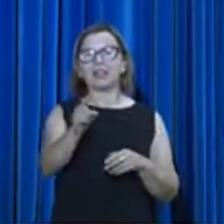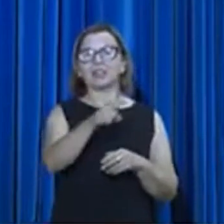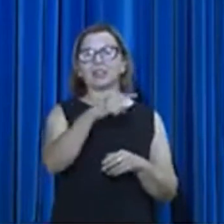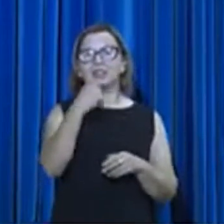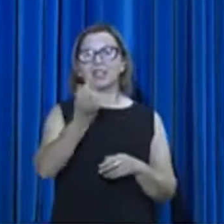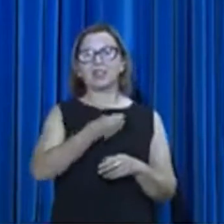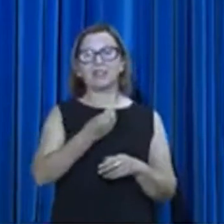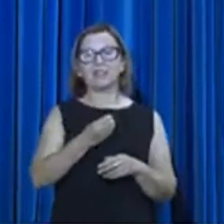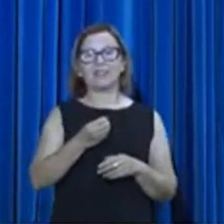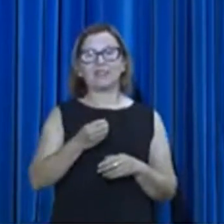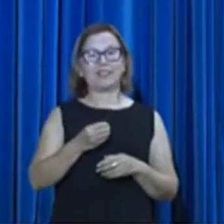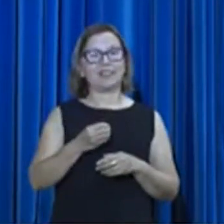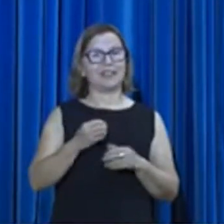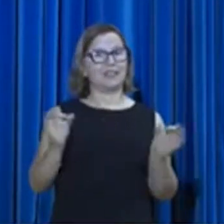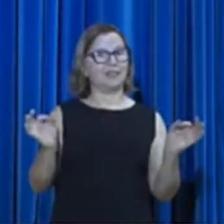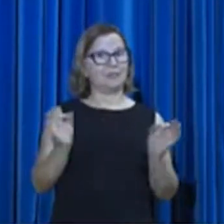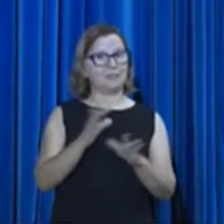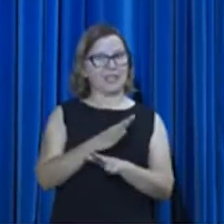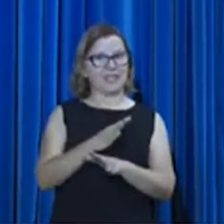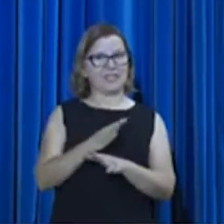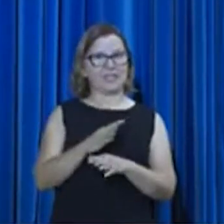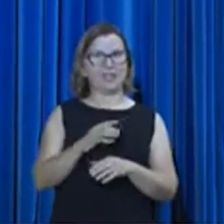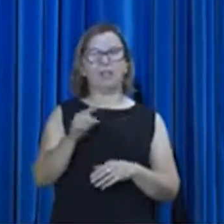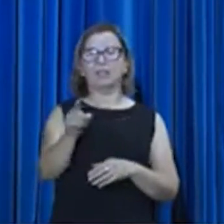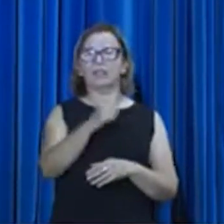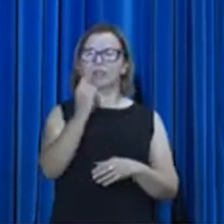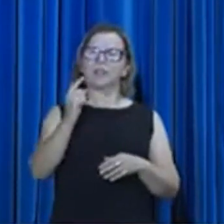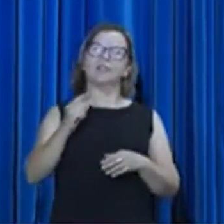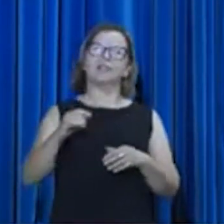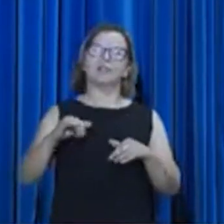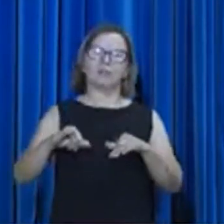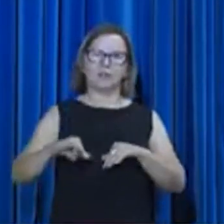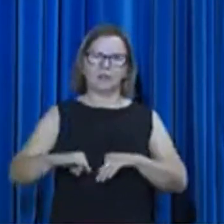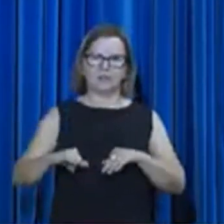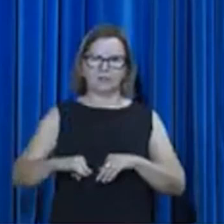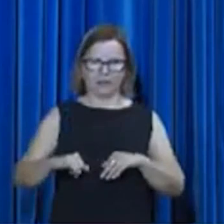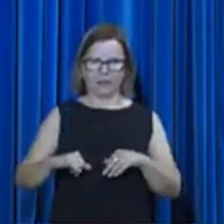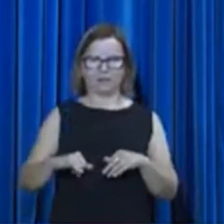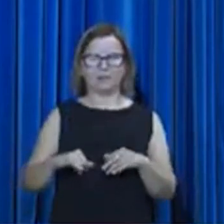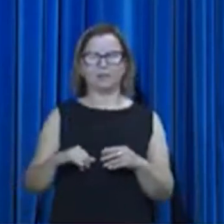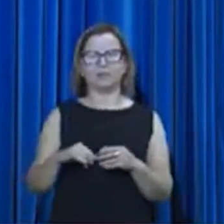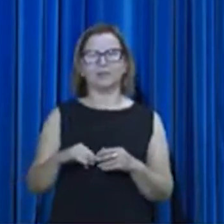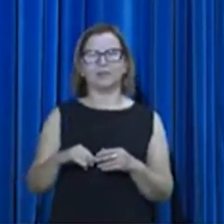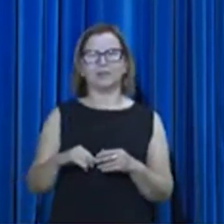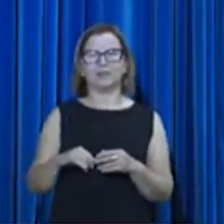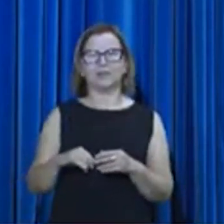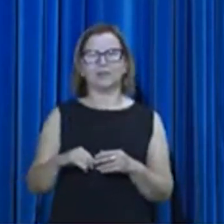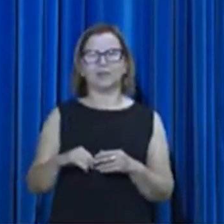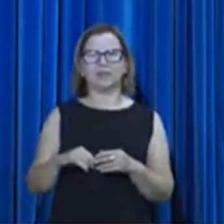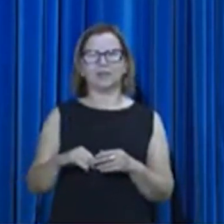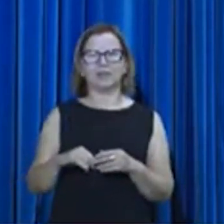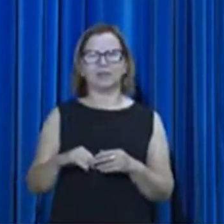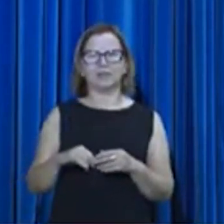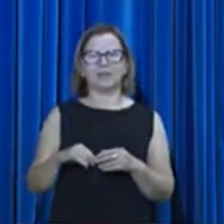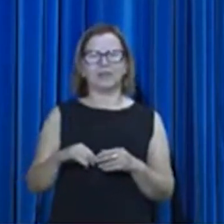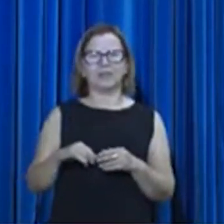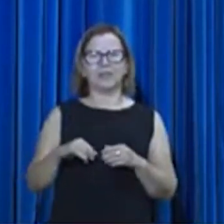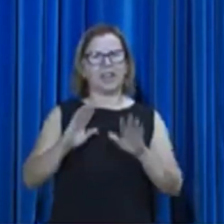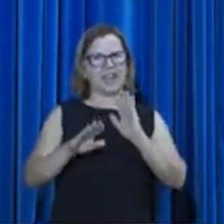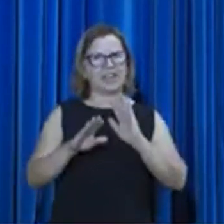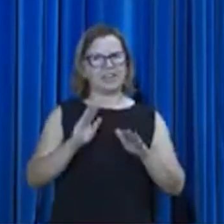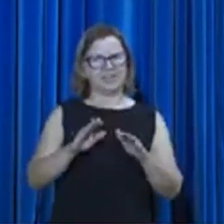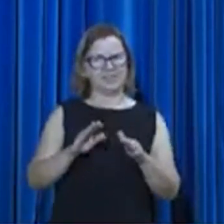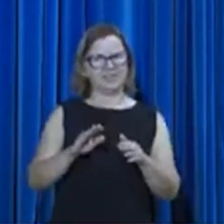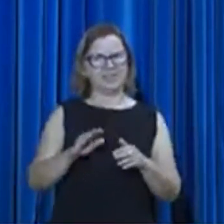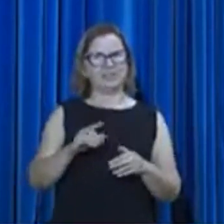sendo salvos na nossa alma. Você e eu não estamos livres de alguma hora termos algum pensamento que nos desvie do olhar do